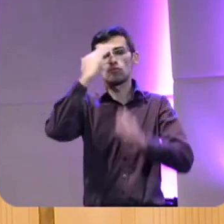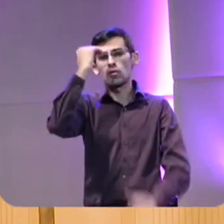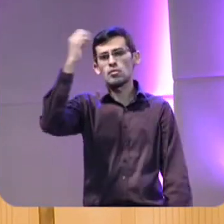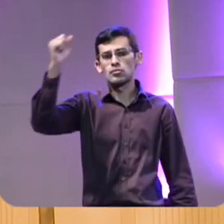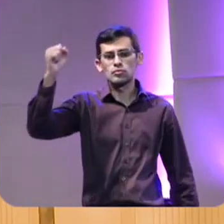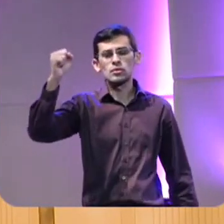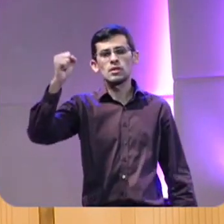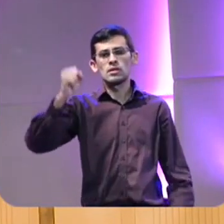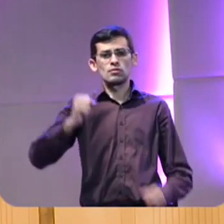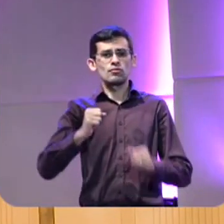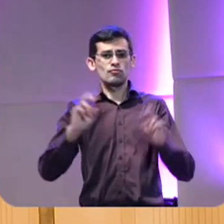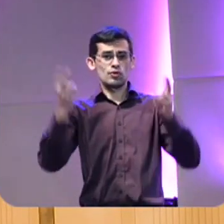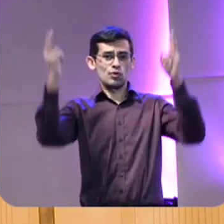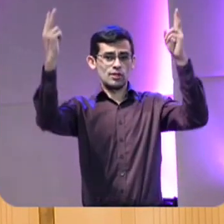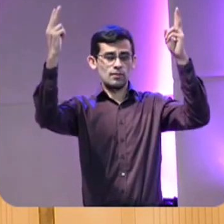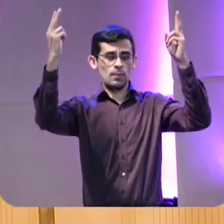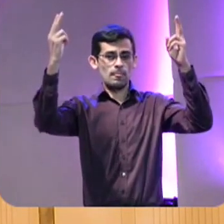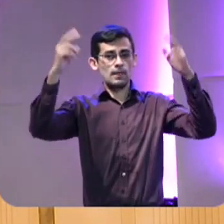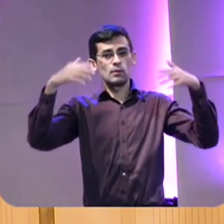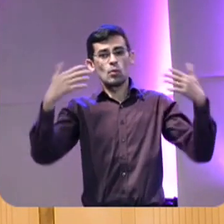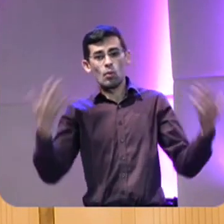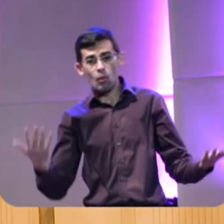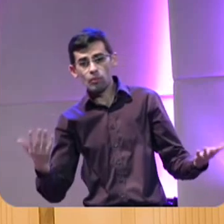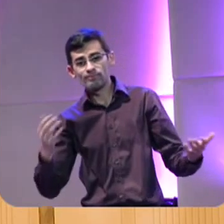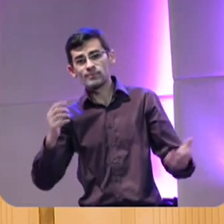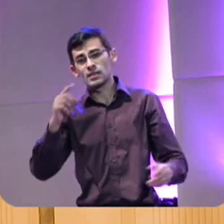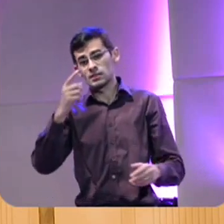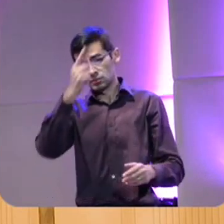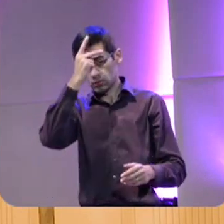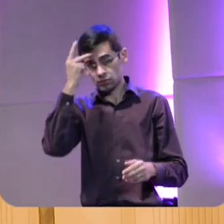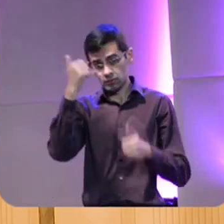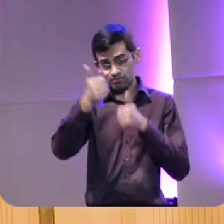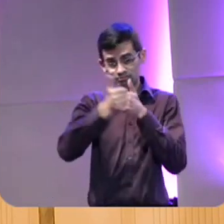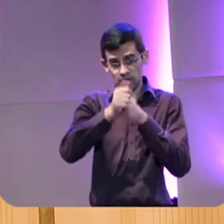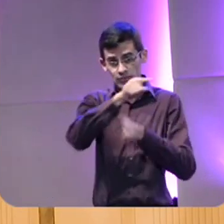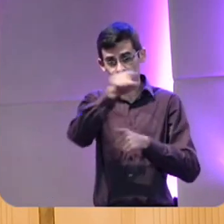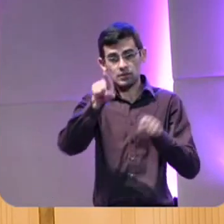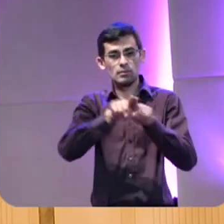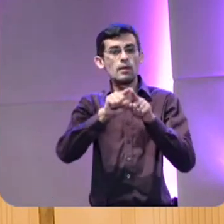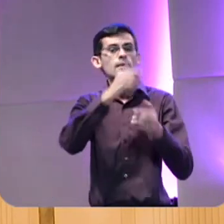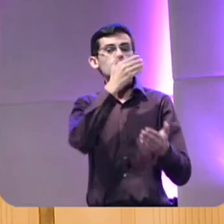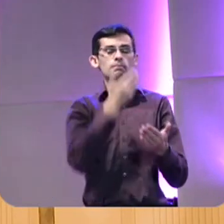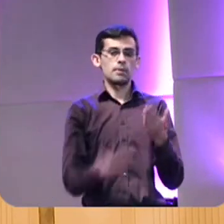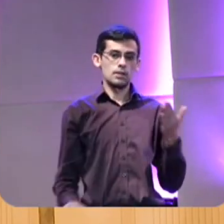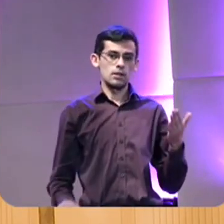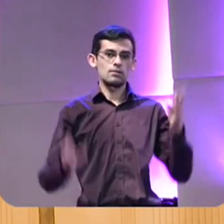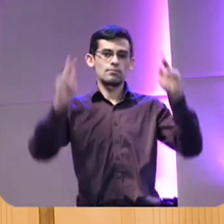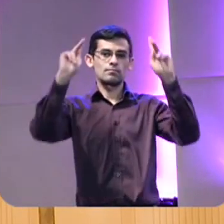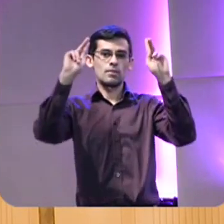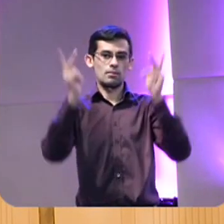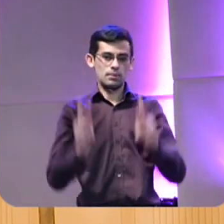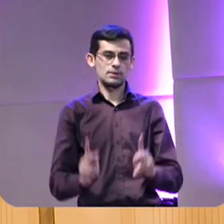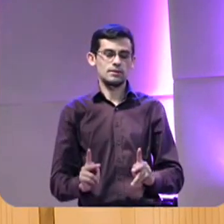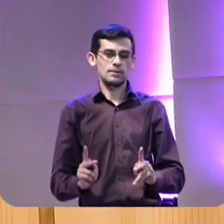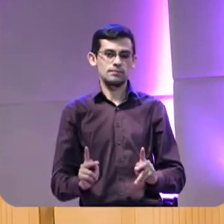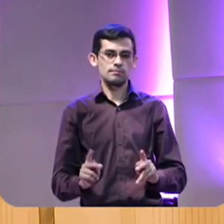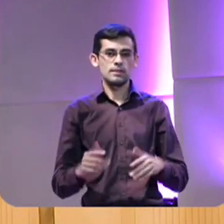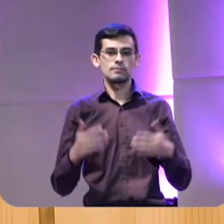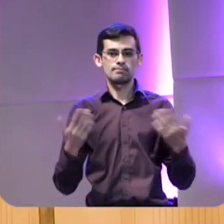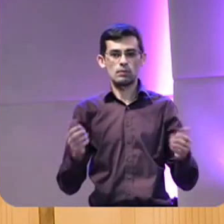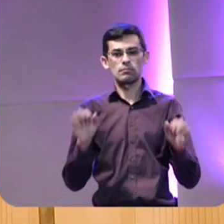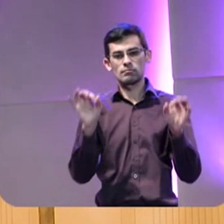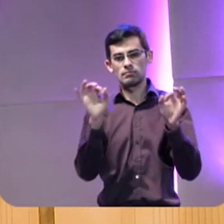Caso contrário, você e as pessoas ao seu redor perderão a paz. E por